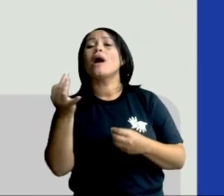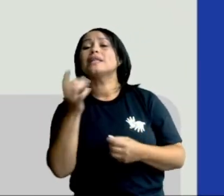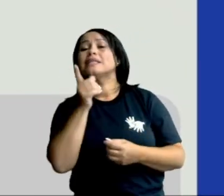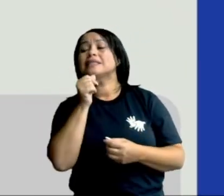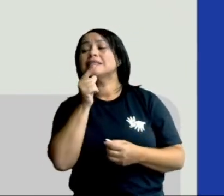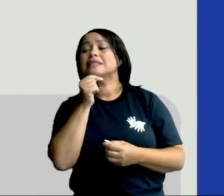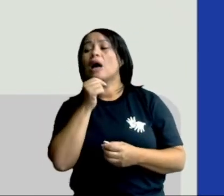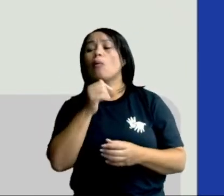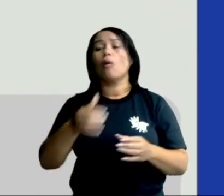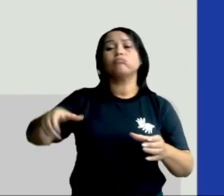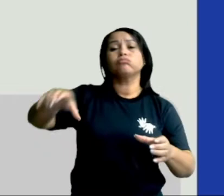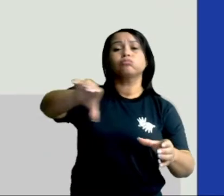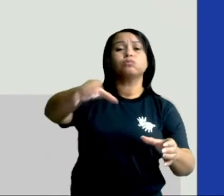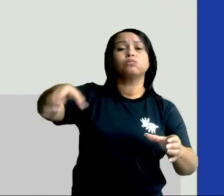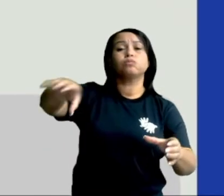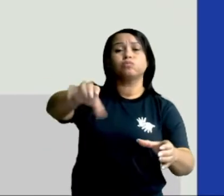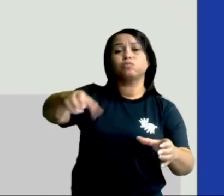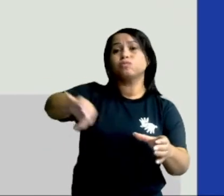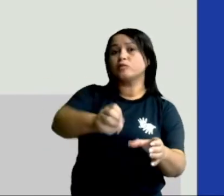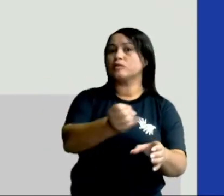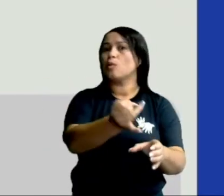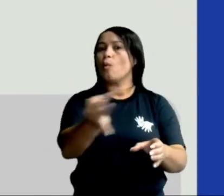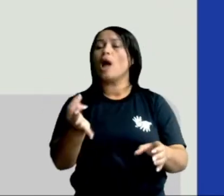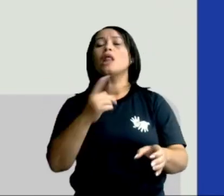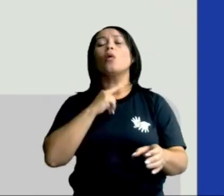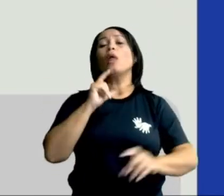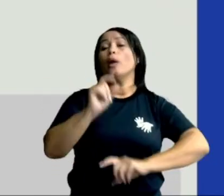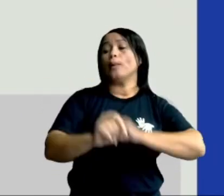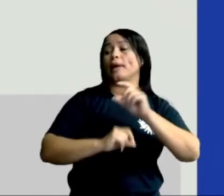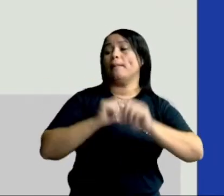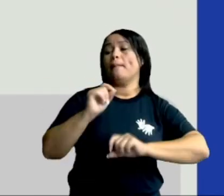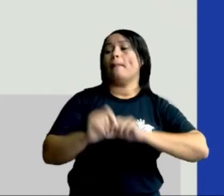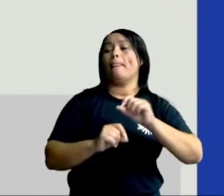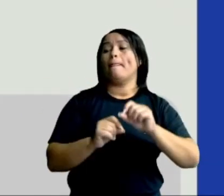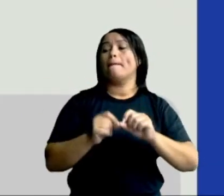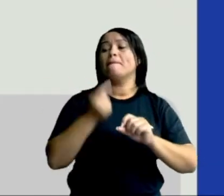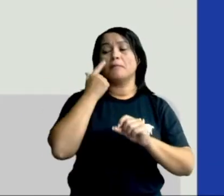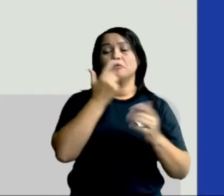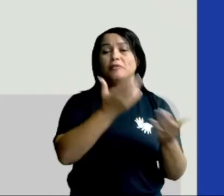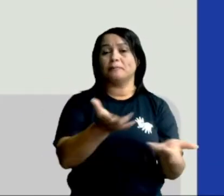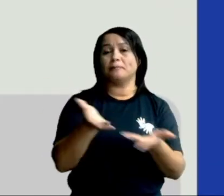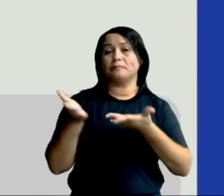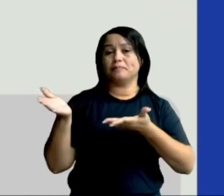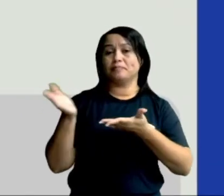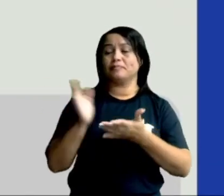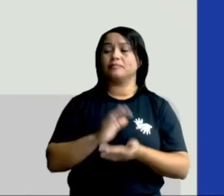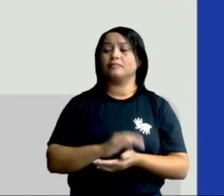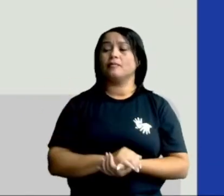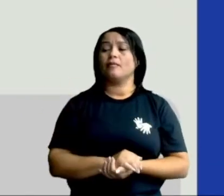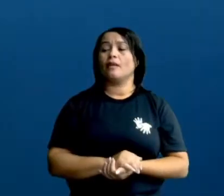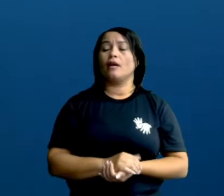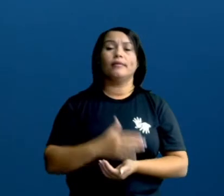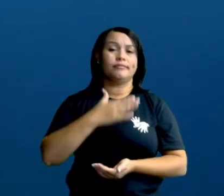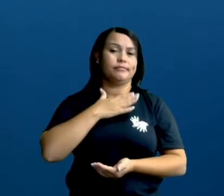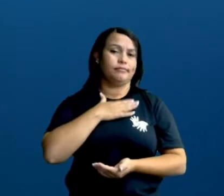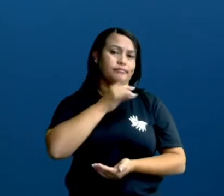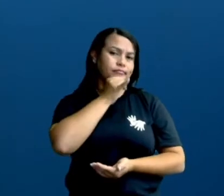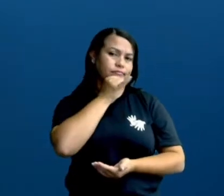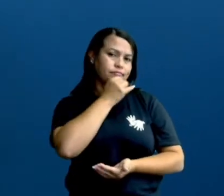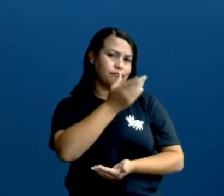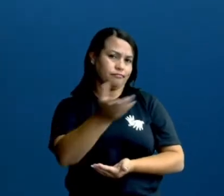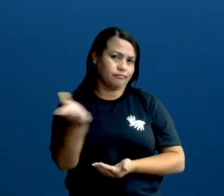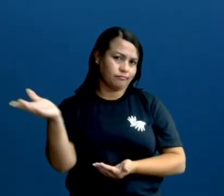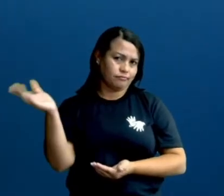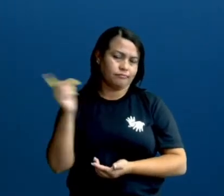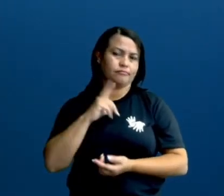necessárias? Então, aqui eu tenho o seguinte, ó. Vamos lá. No meu exemplo, não é